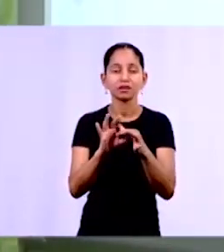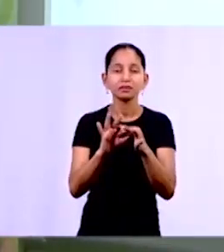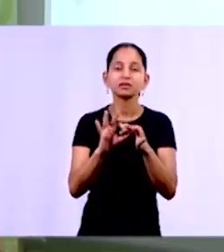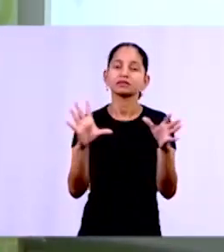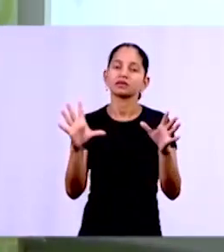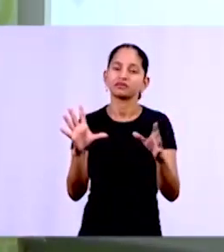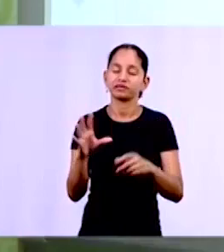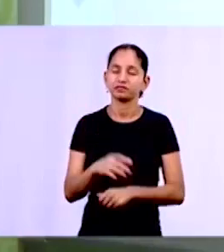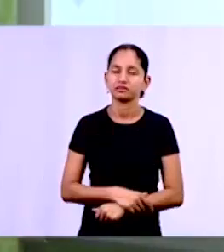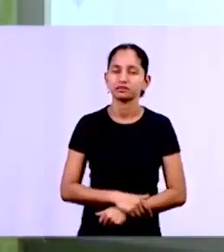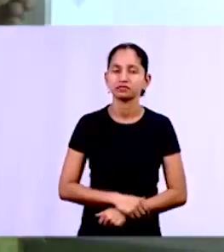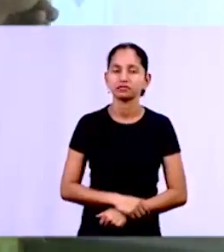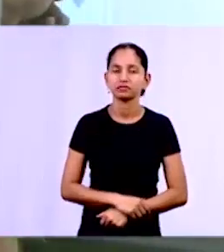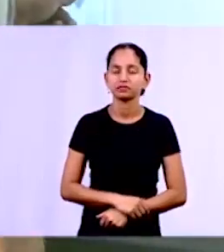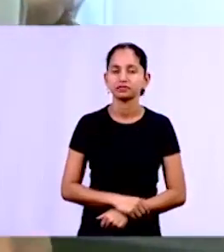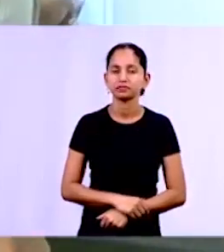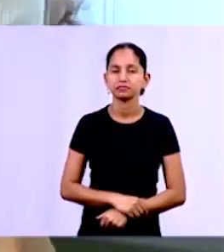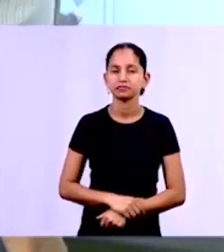né?